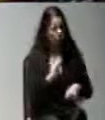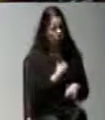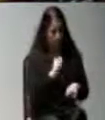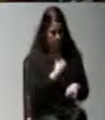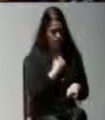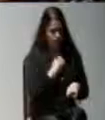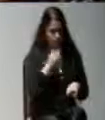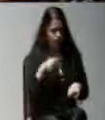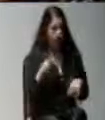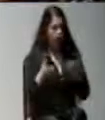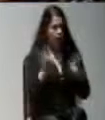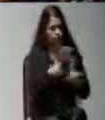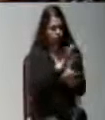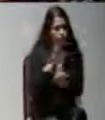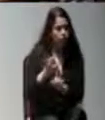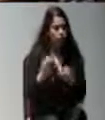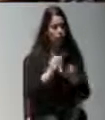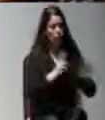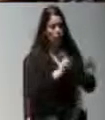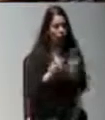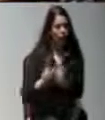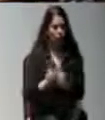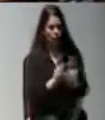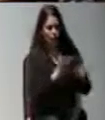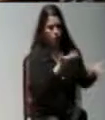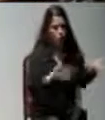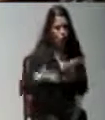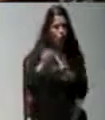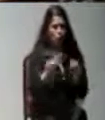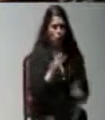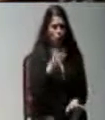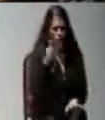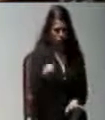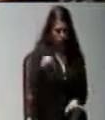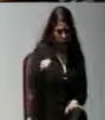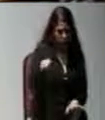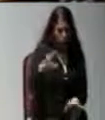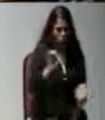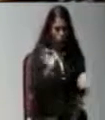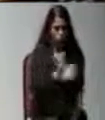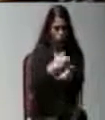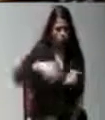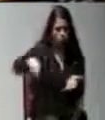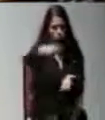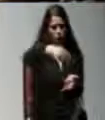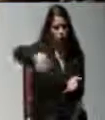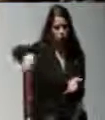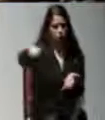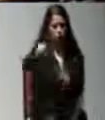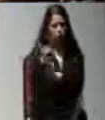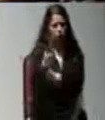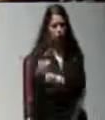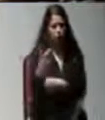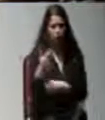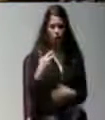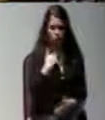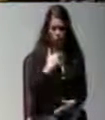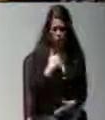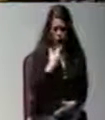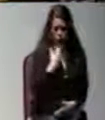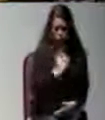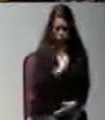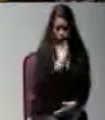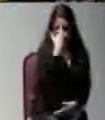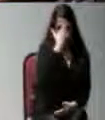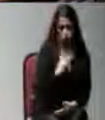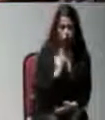depende da relação com o outro, com você, ou com um conjunto de vocês, em os quais não posso existir, então